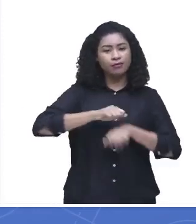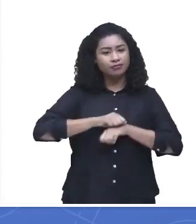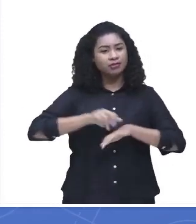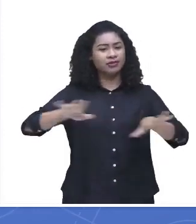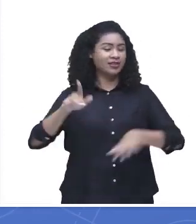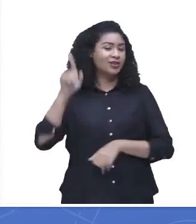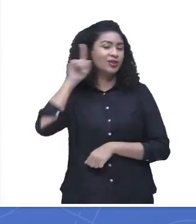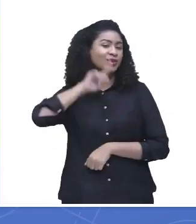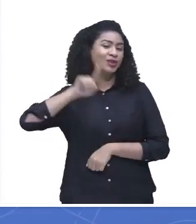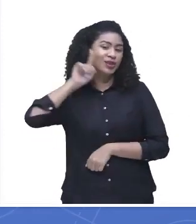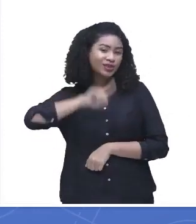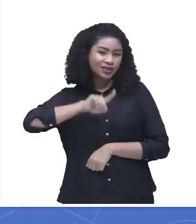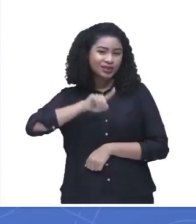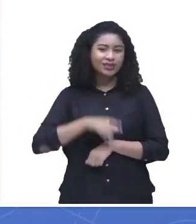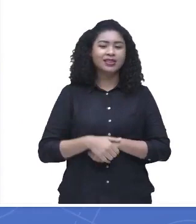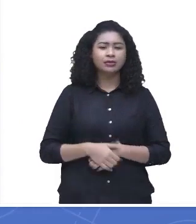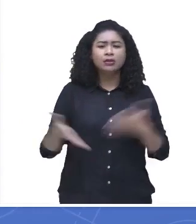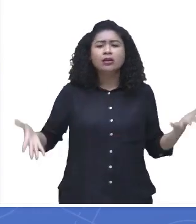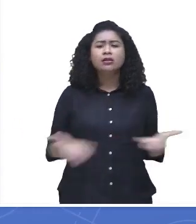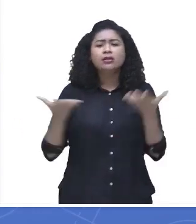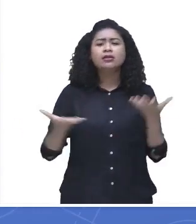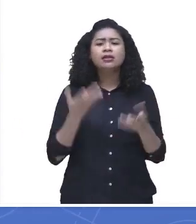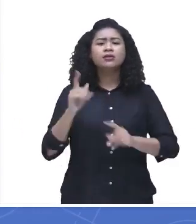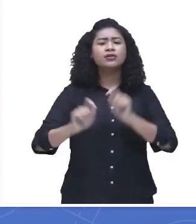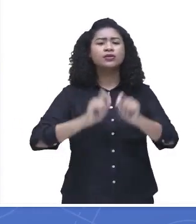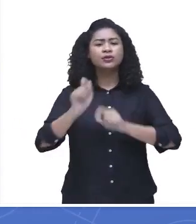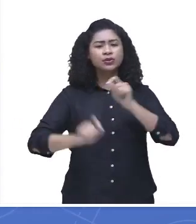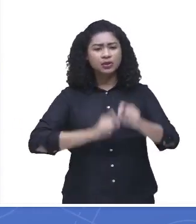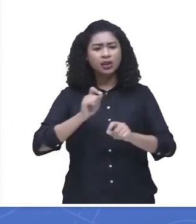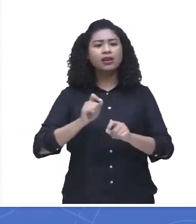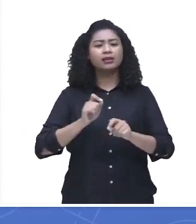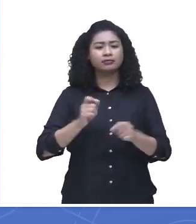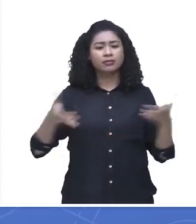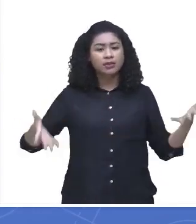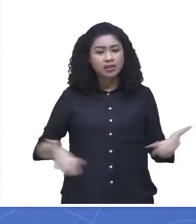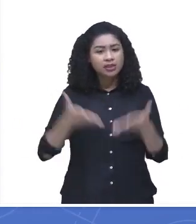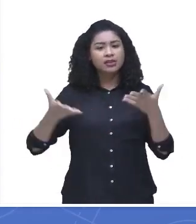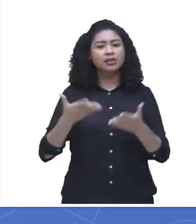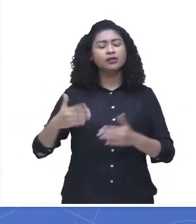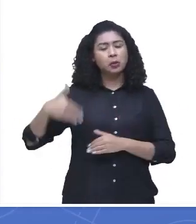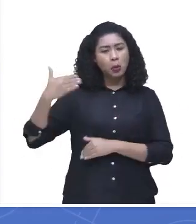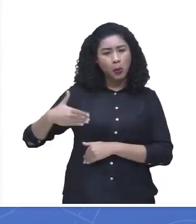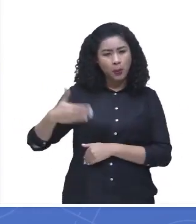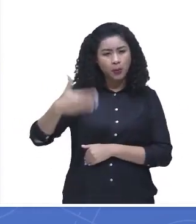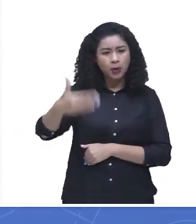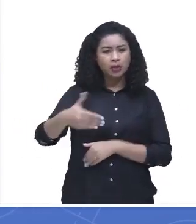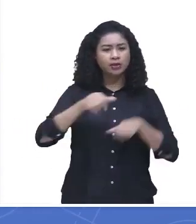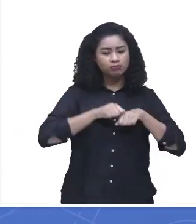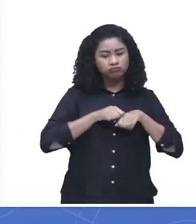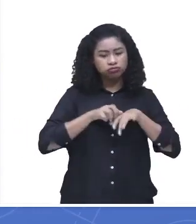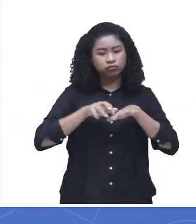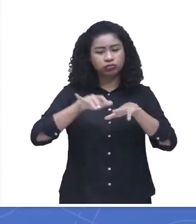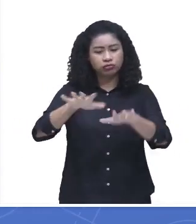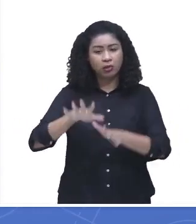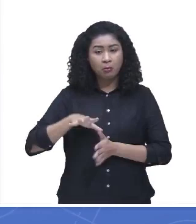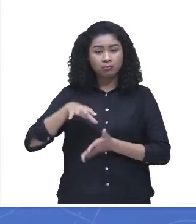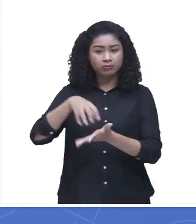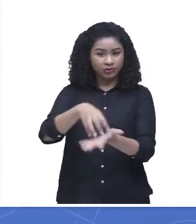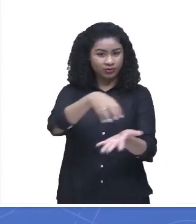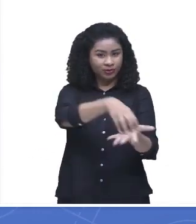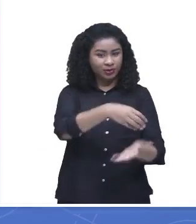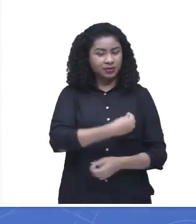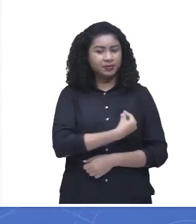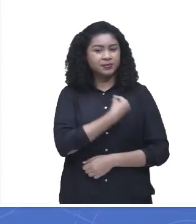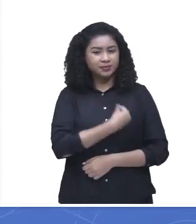atual Estados Unidos, incentivando a ocupação e o processo migratório. Então, tudo muito bem